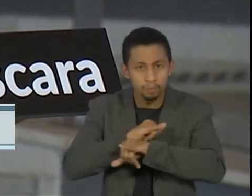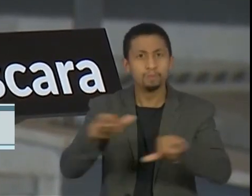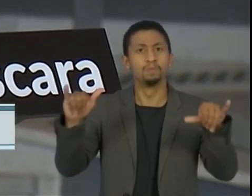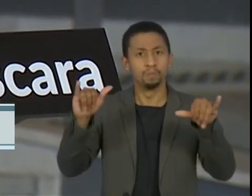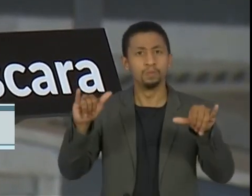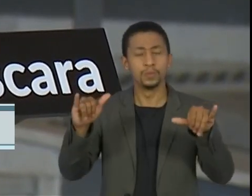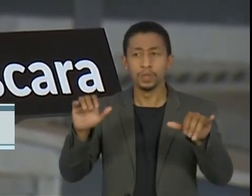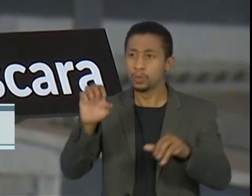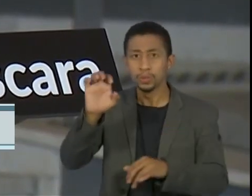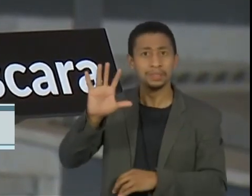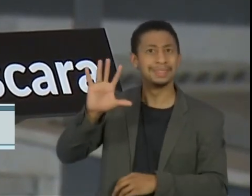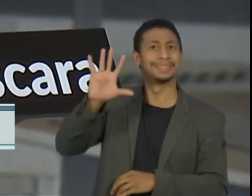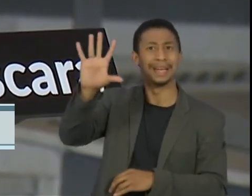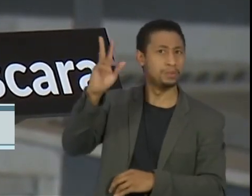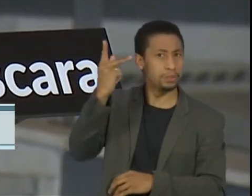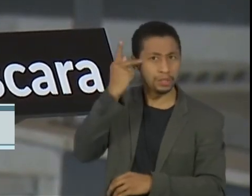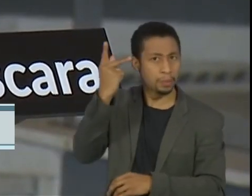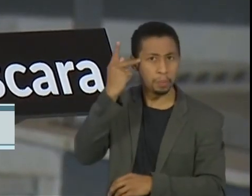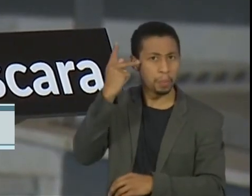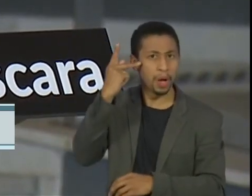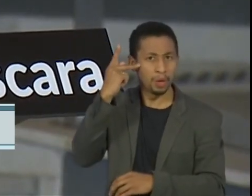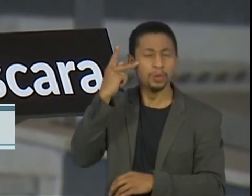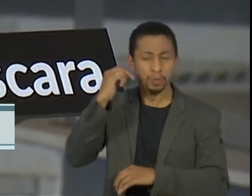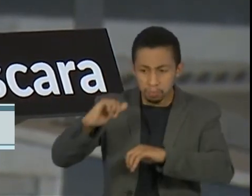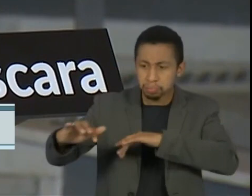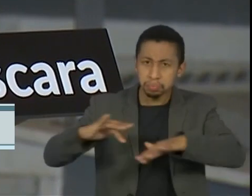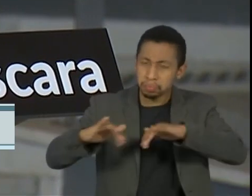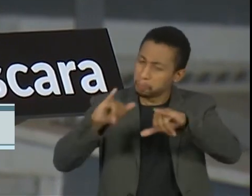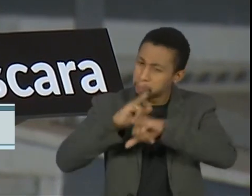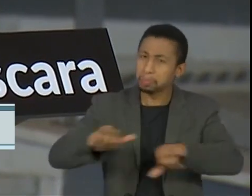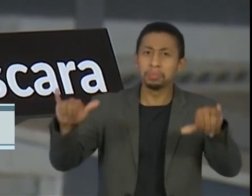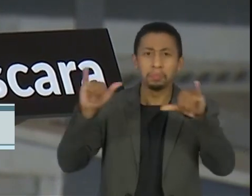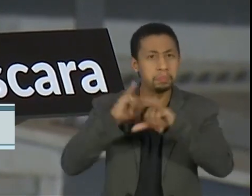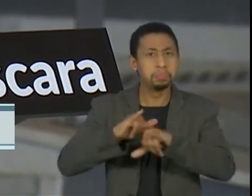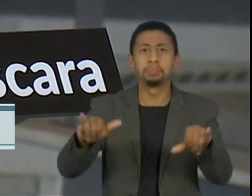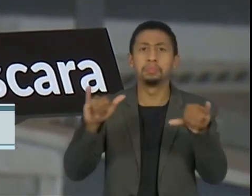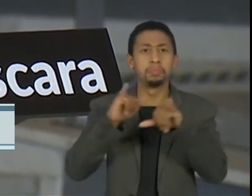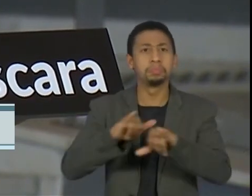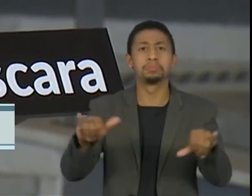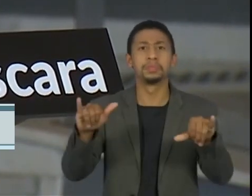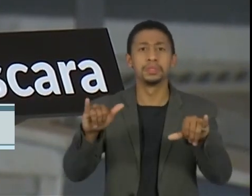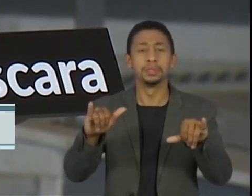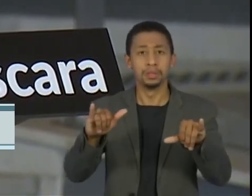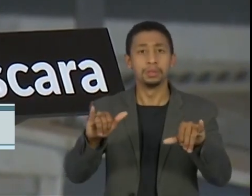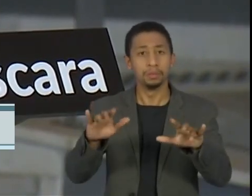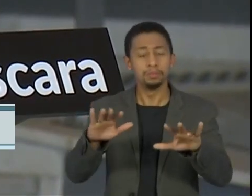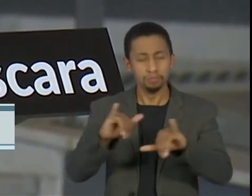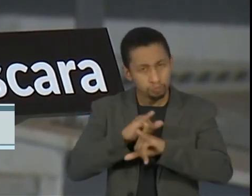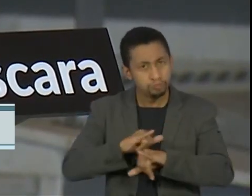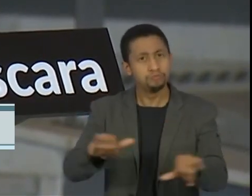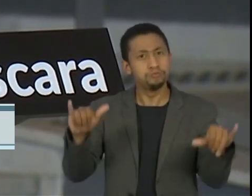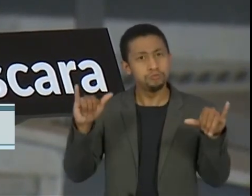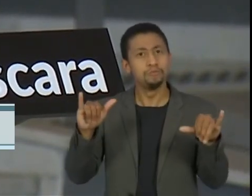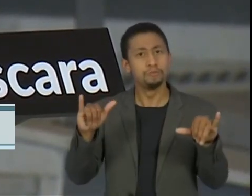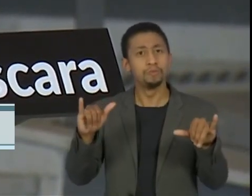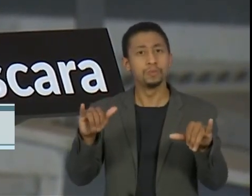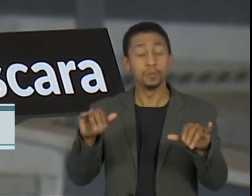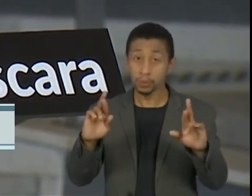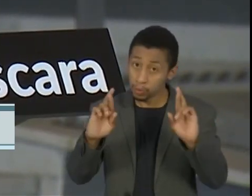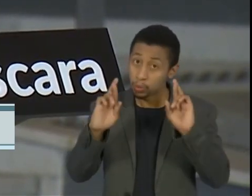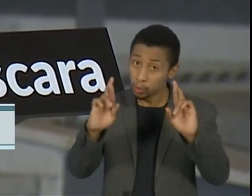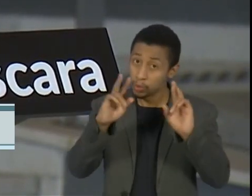Estado todo está num grande movimento para divulgação de uma forma mais intensa e esperamos que